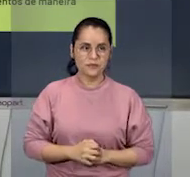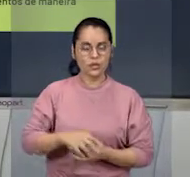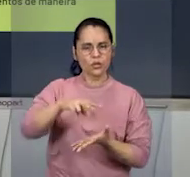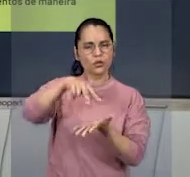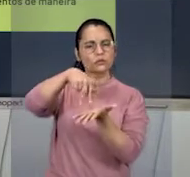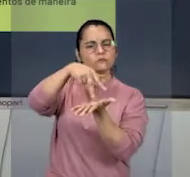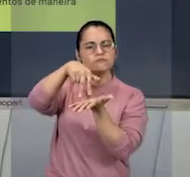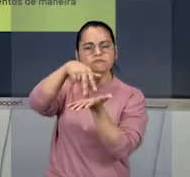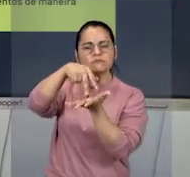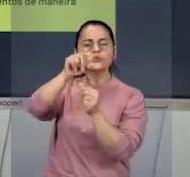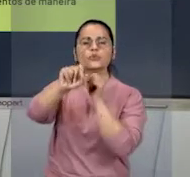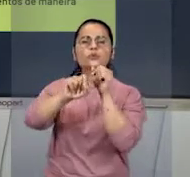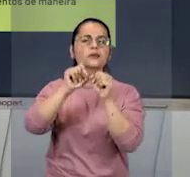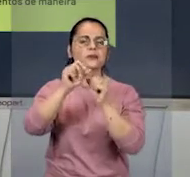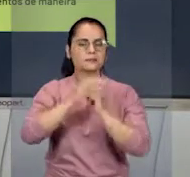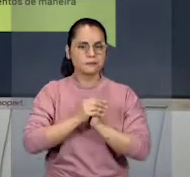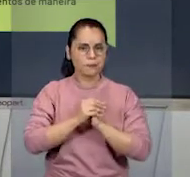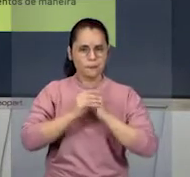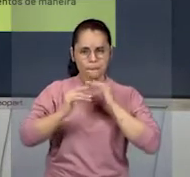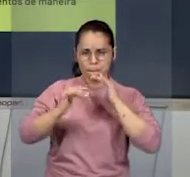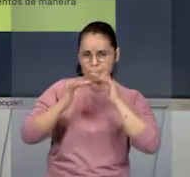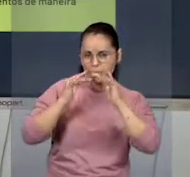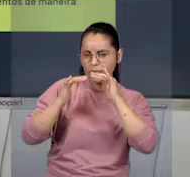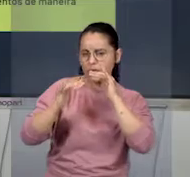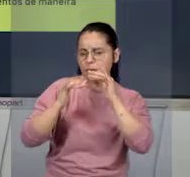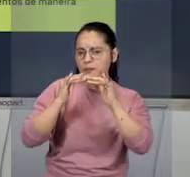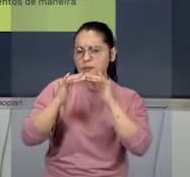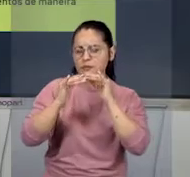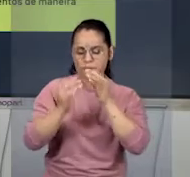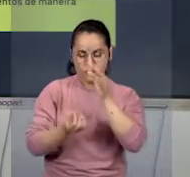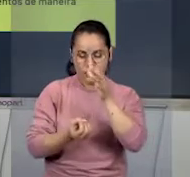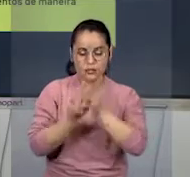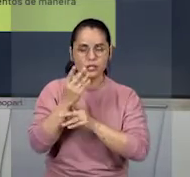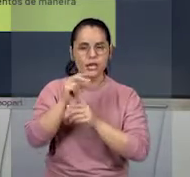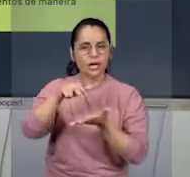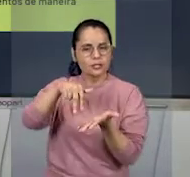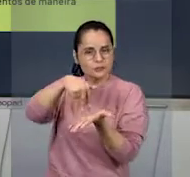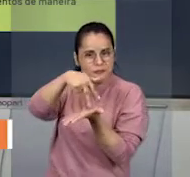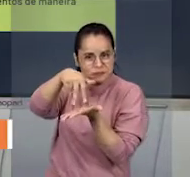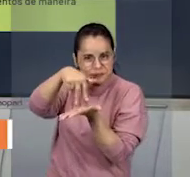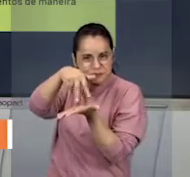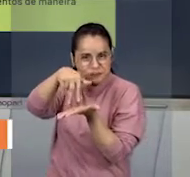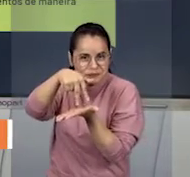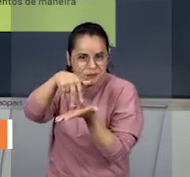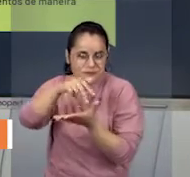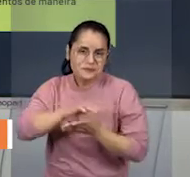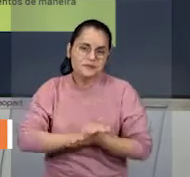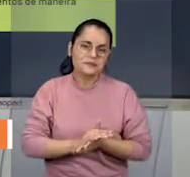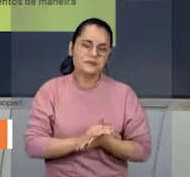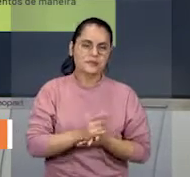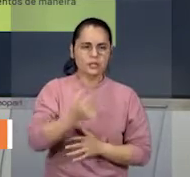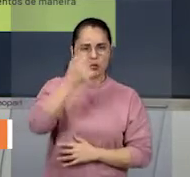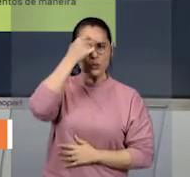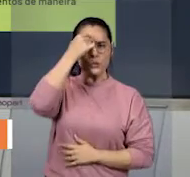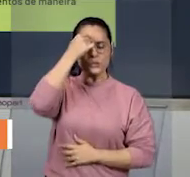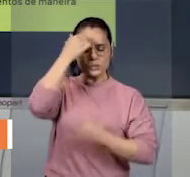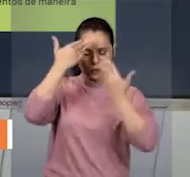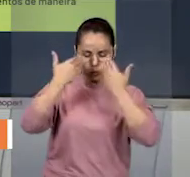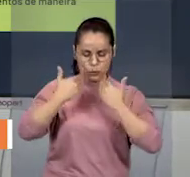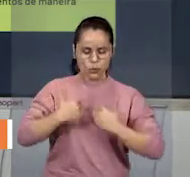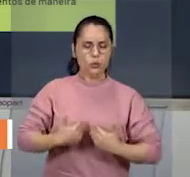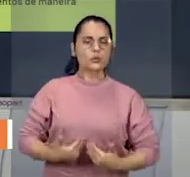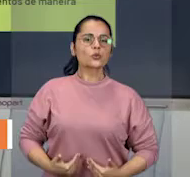Coreografia são os movimentos criados para uma dança. Consciência corporal